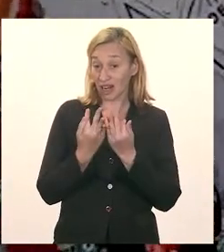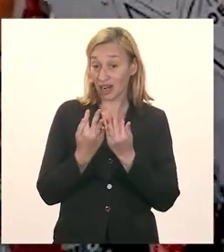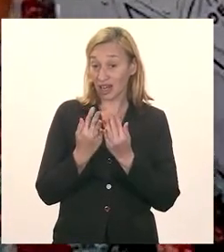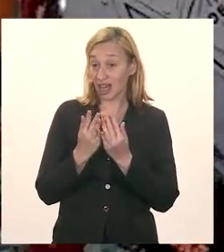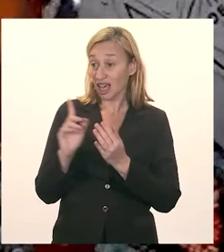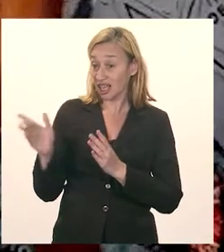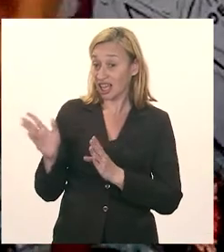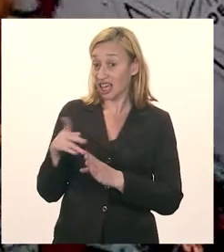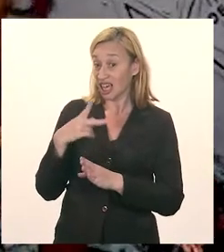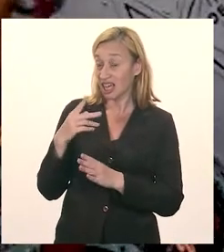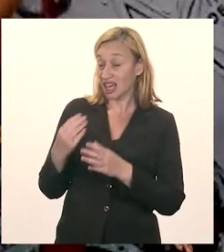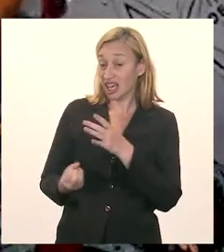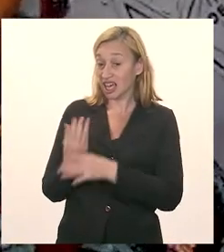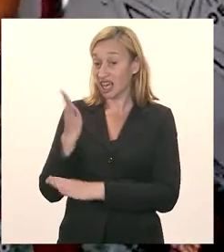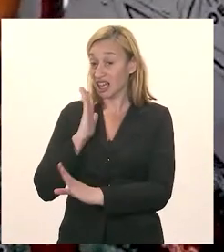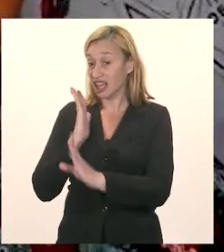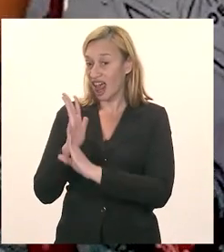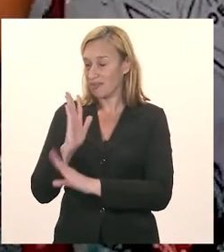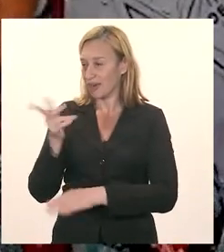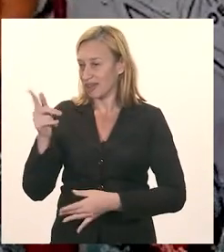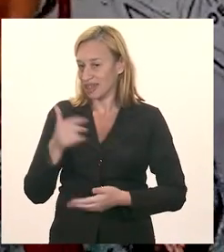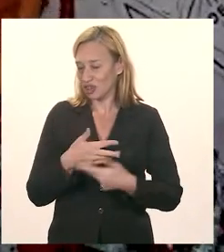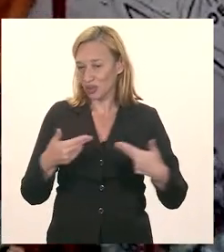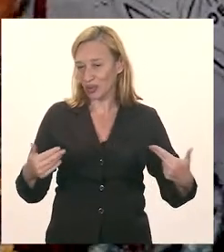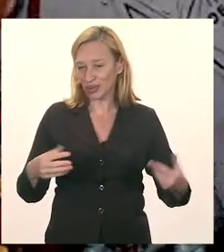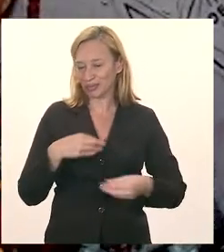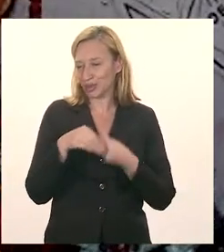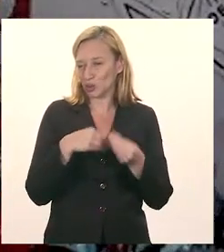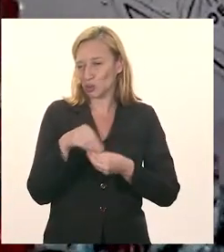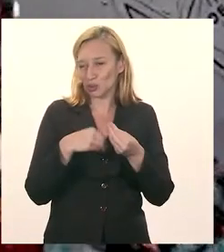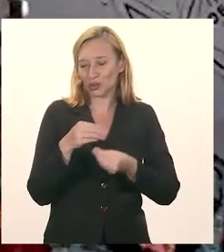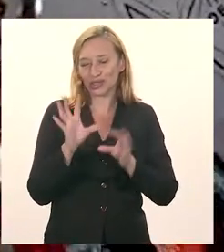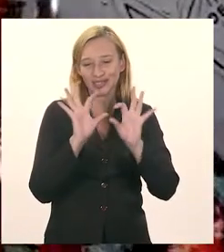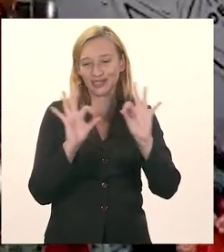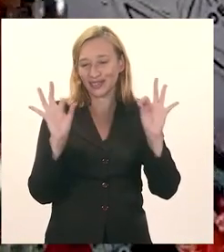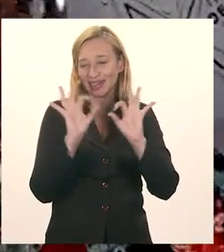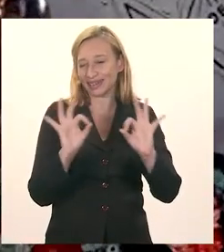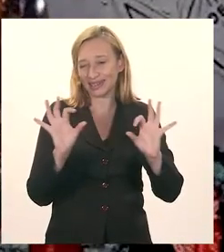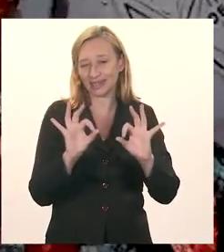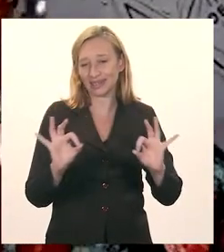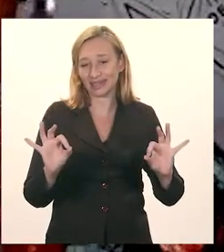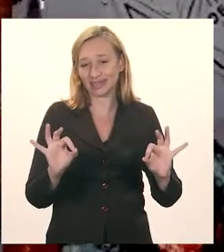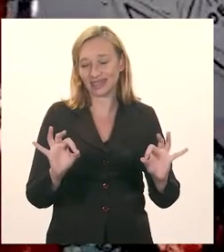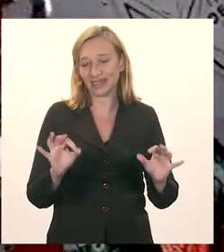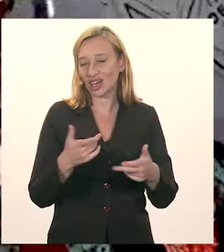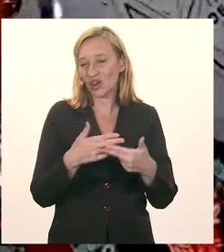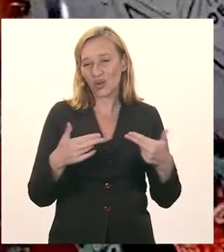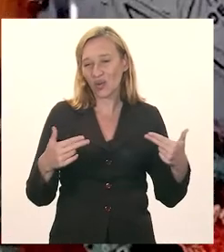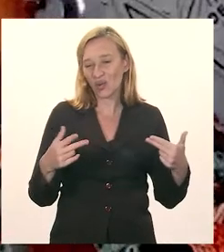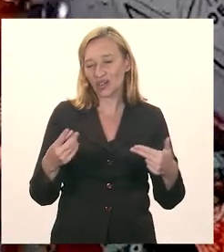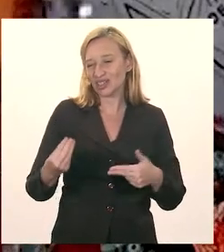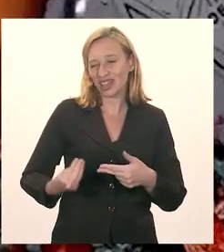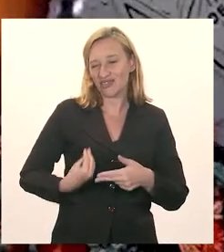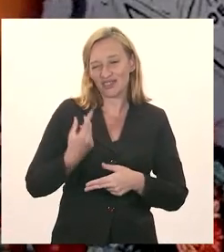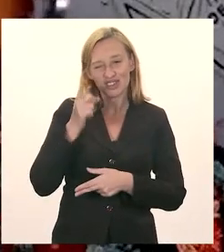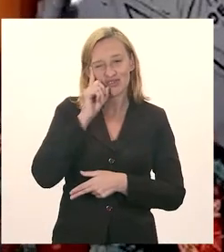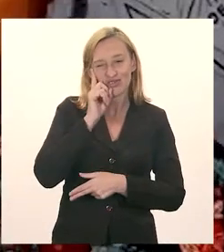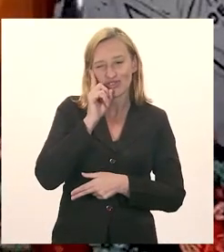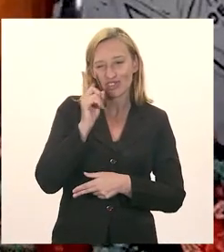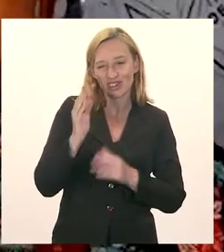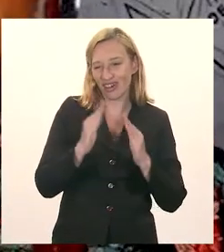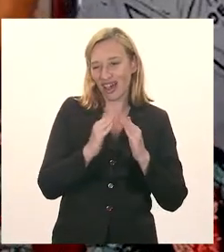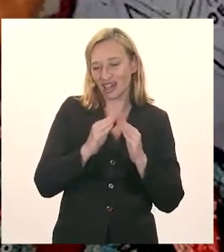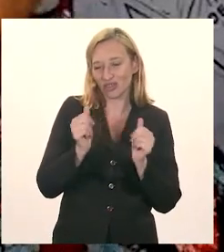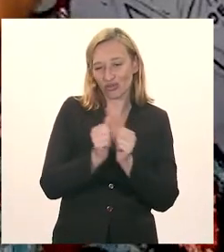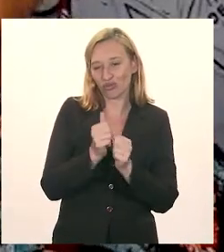porque é repentista, não sei quem. A gente já fazia assim umas misturas, mas eram frases de coisas do cotidiano mesmo,